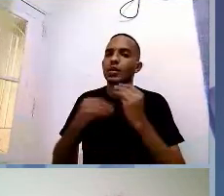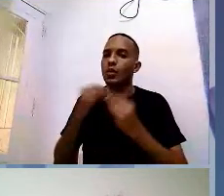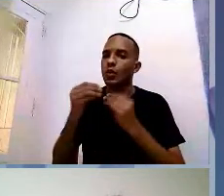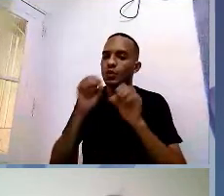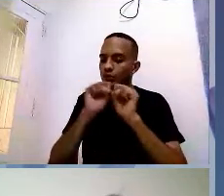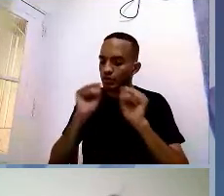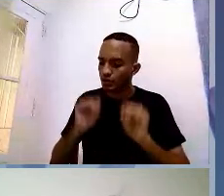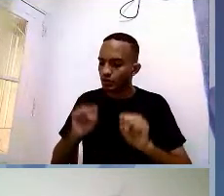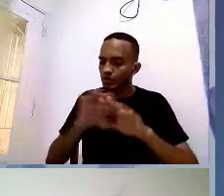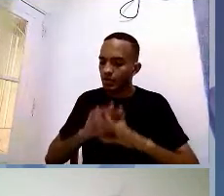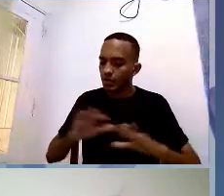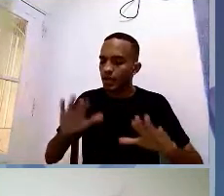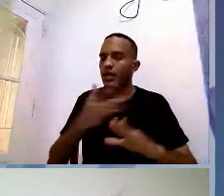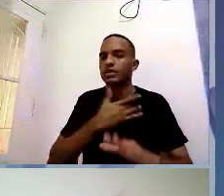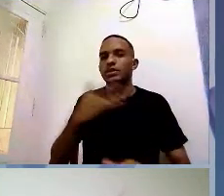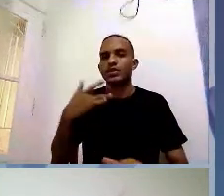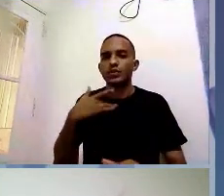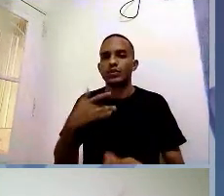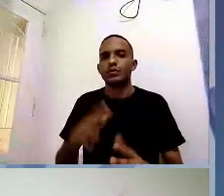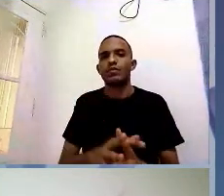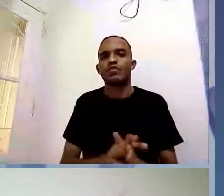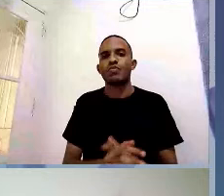Sistema Único de Saúde.